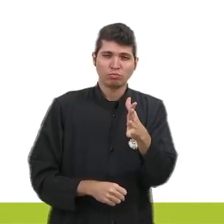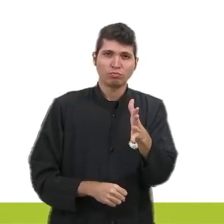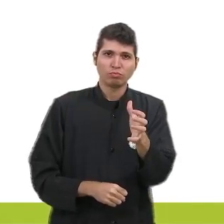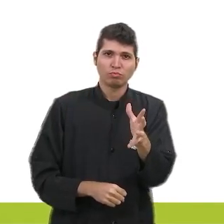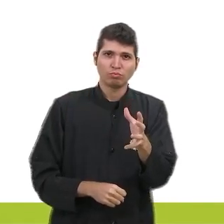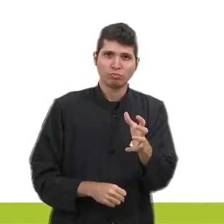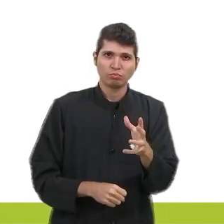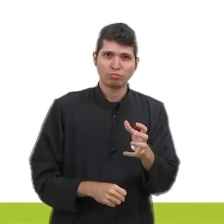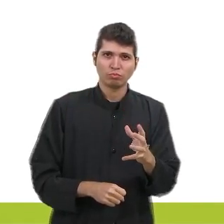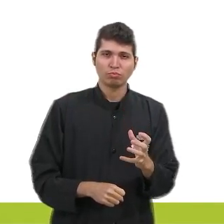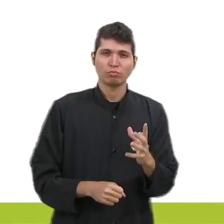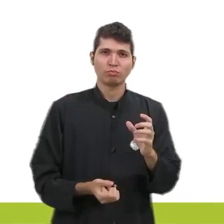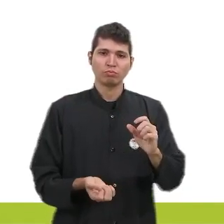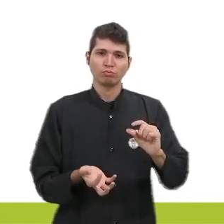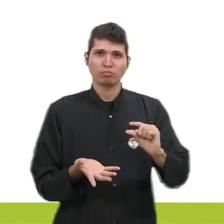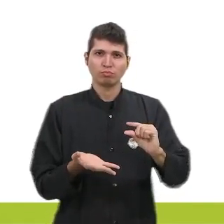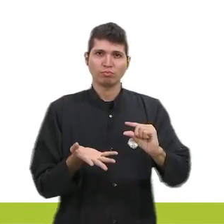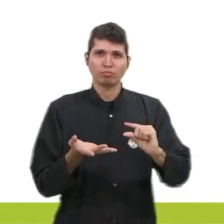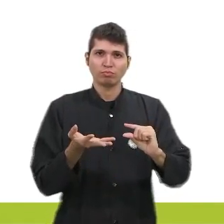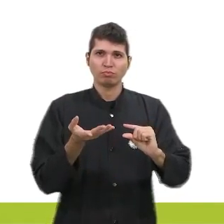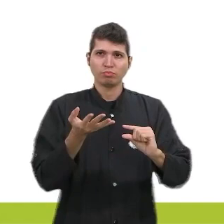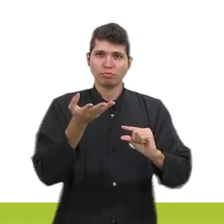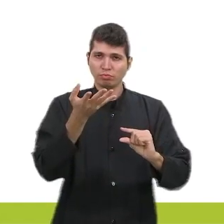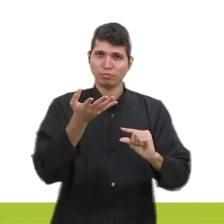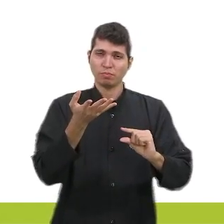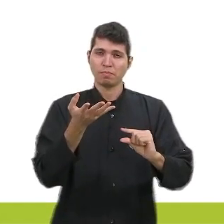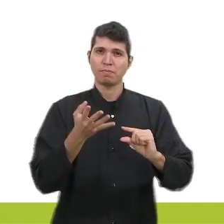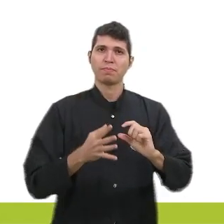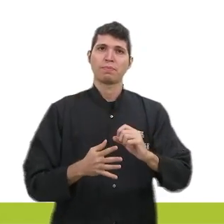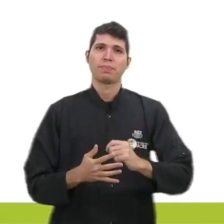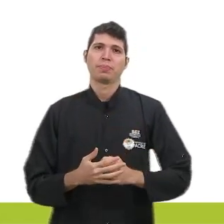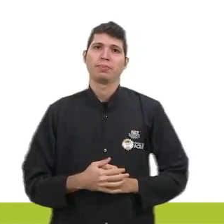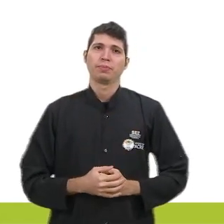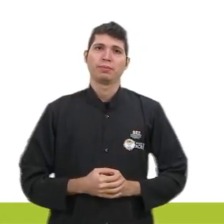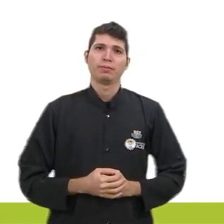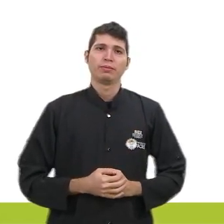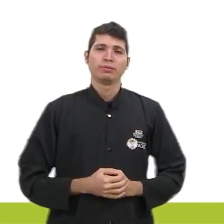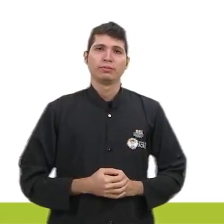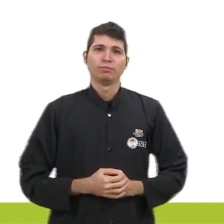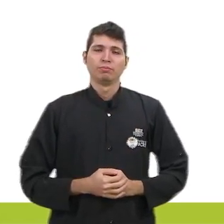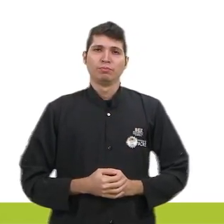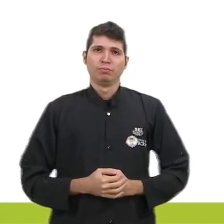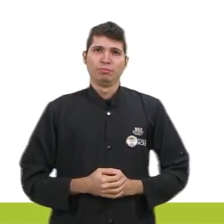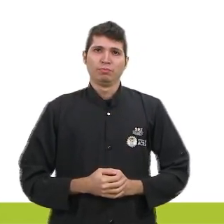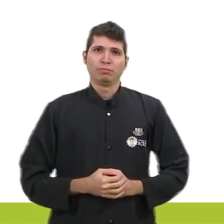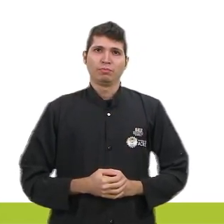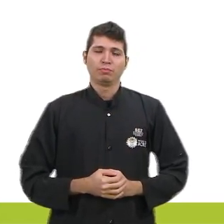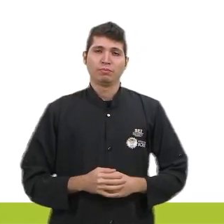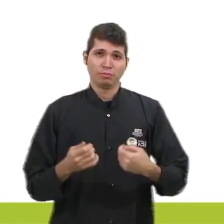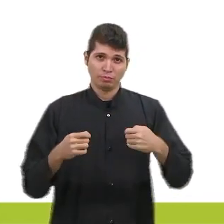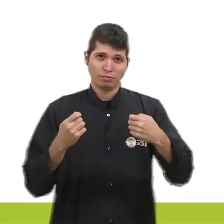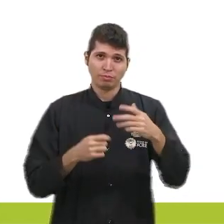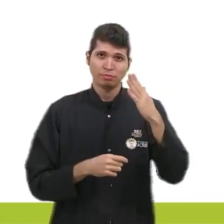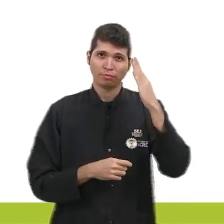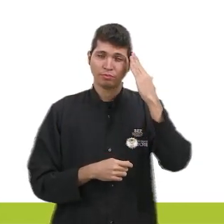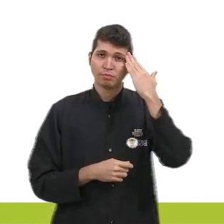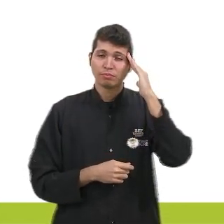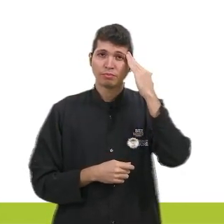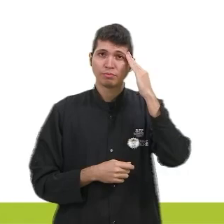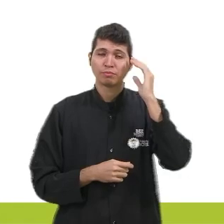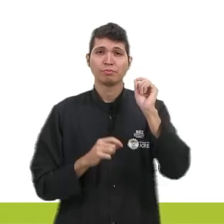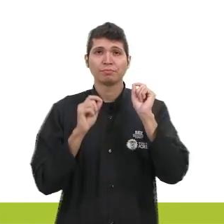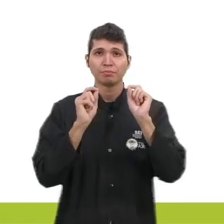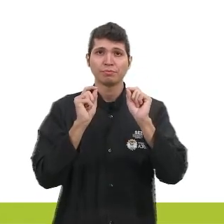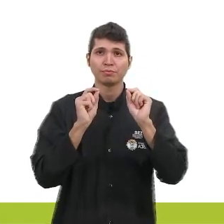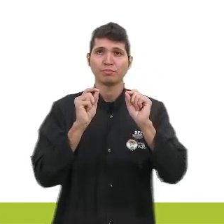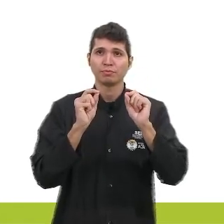do interior da estufa está classificada em... Aí o que eu preciso entender? Eu preciso entender o seguinte, ó, que na resolução eu vou atribuir